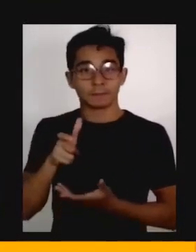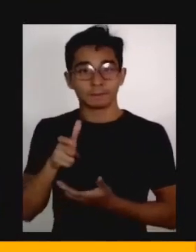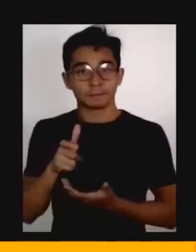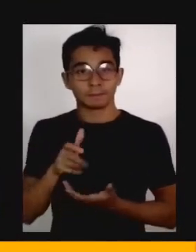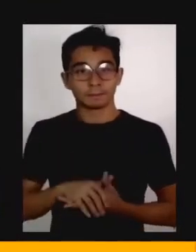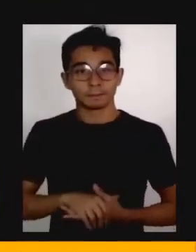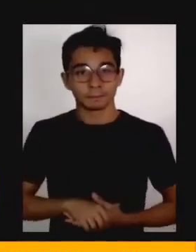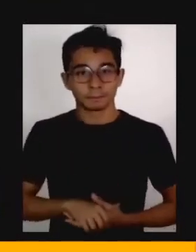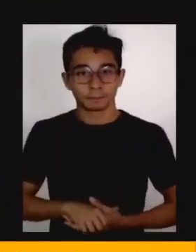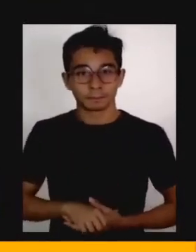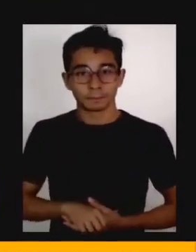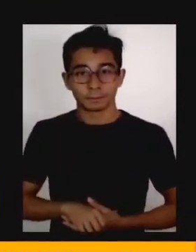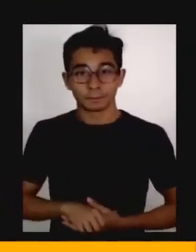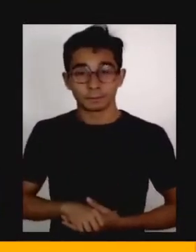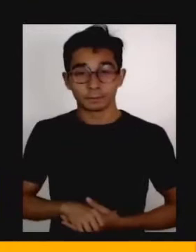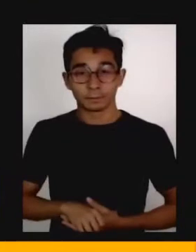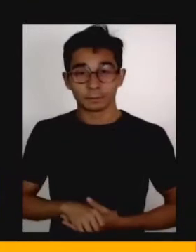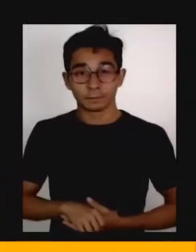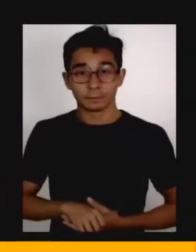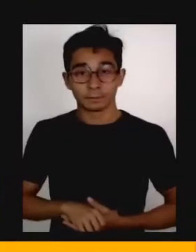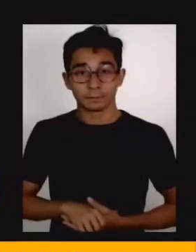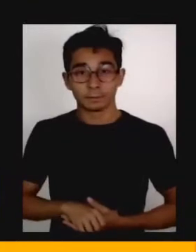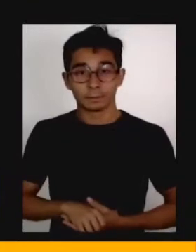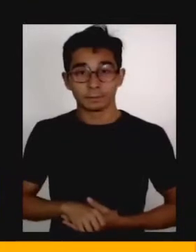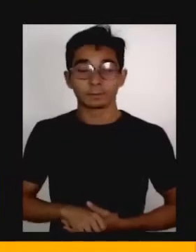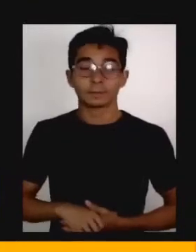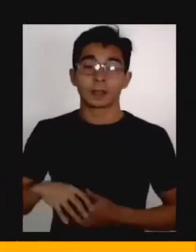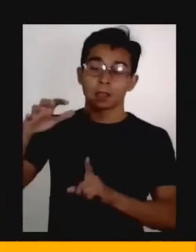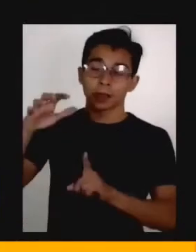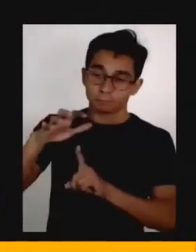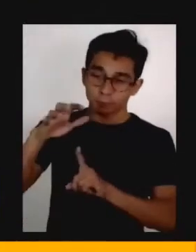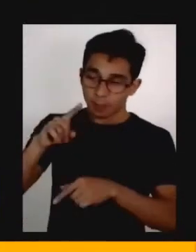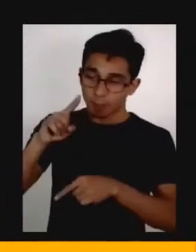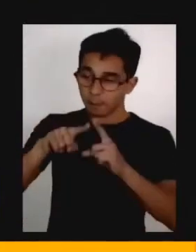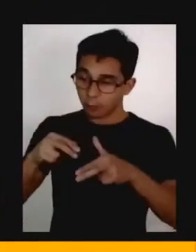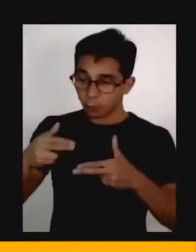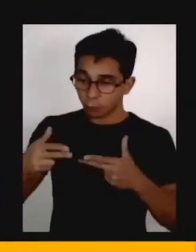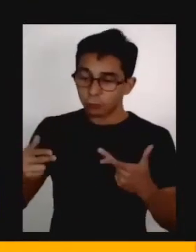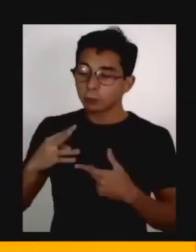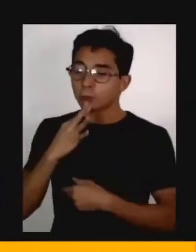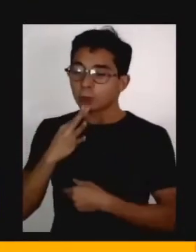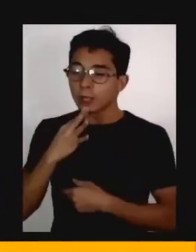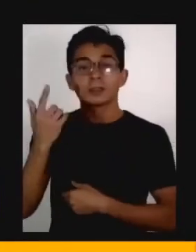conteúdo possam entender do que se trata o produto. Deixa eu passar aqui para o próximo.